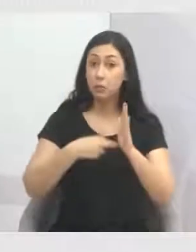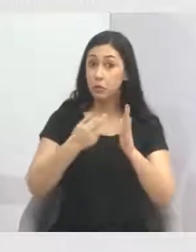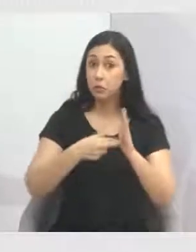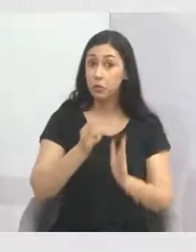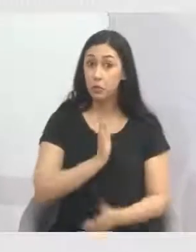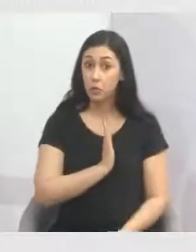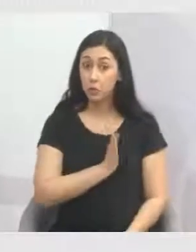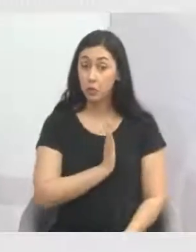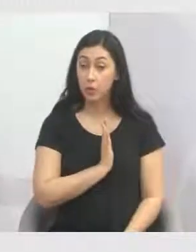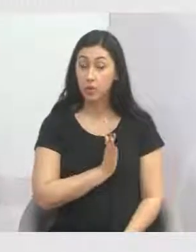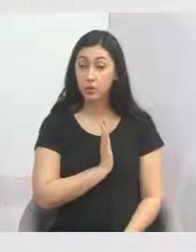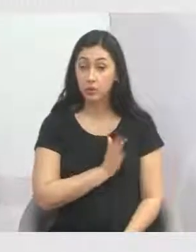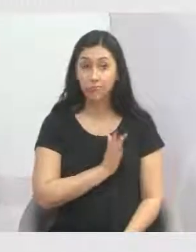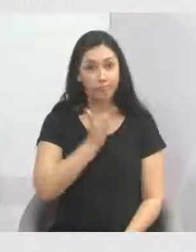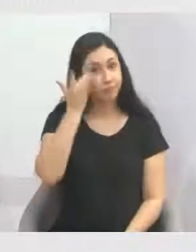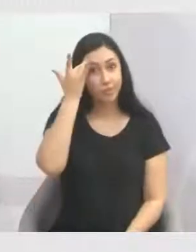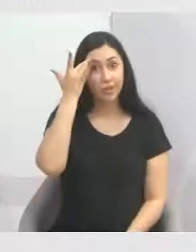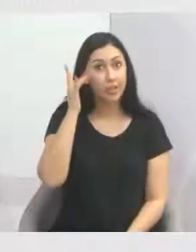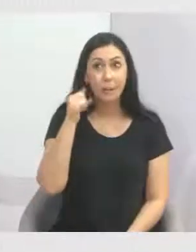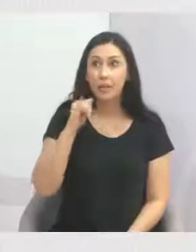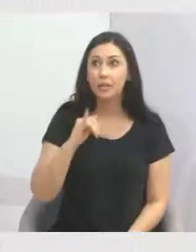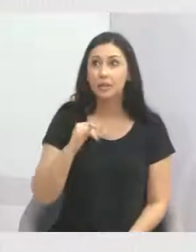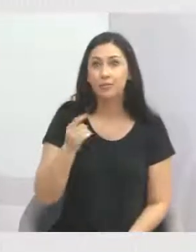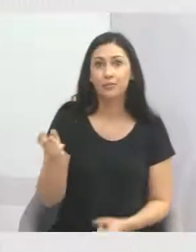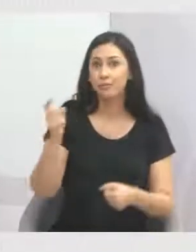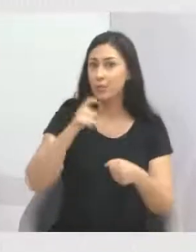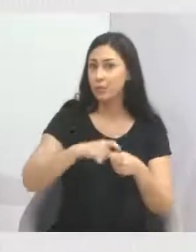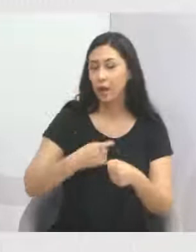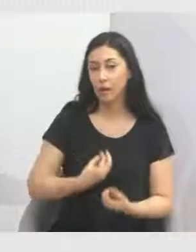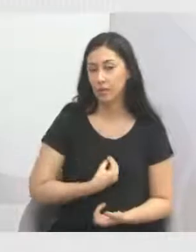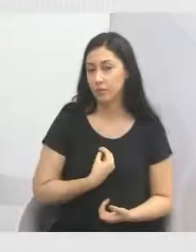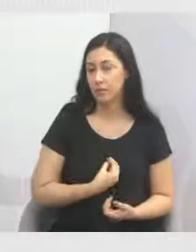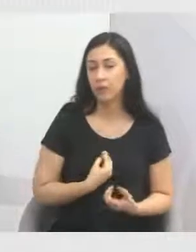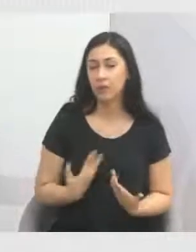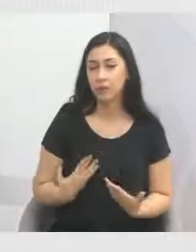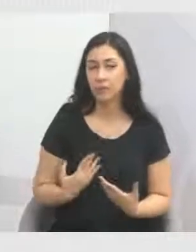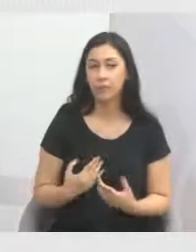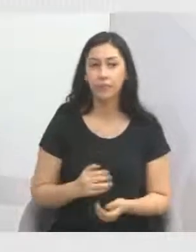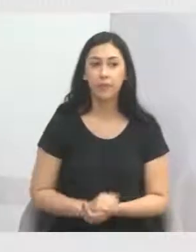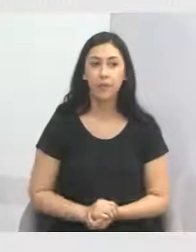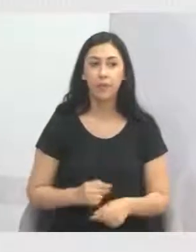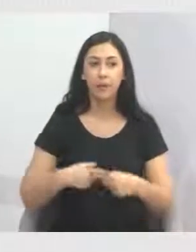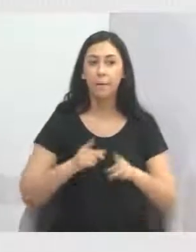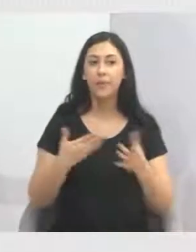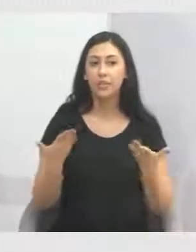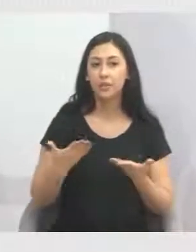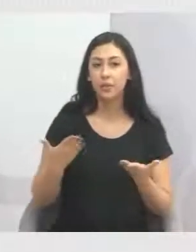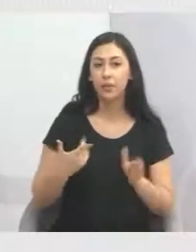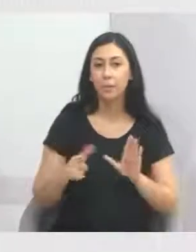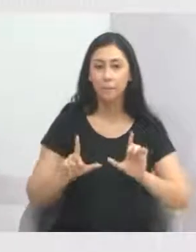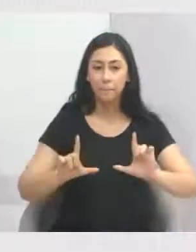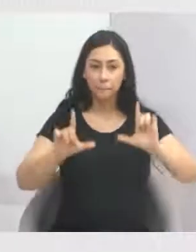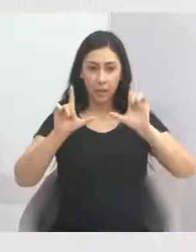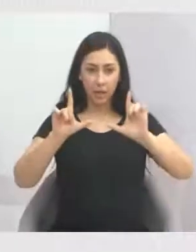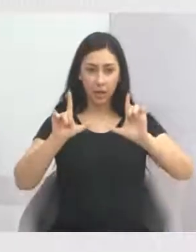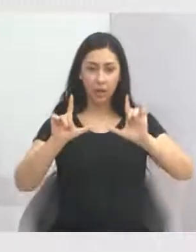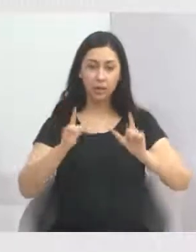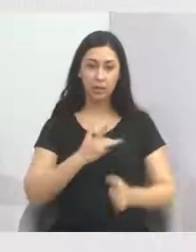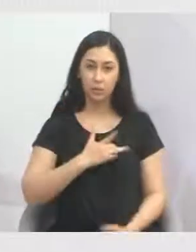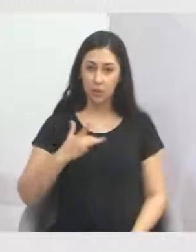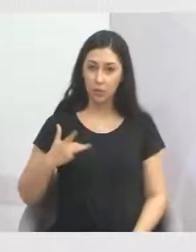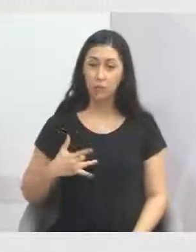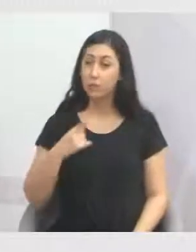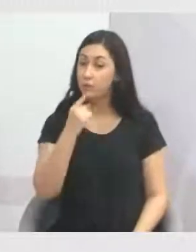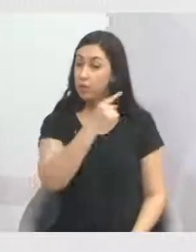coração. Não sabia se ia voltar. E ele está na capa da saúde. Ele está na capa em